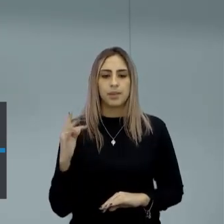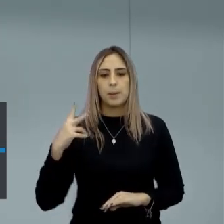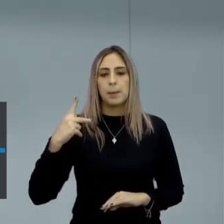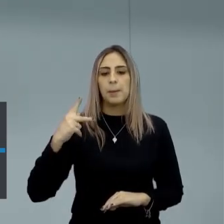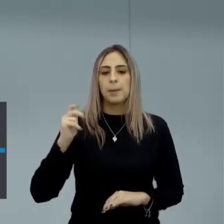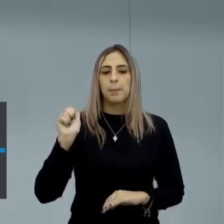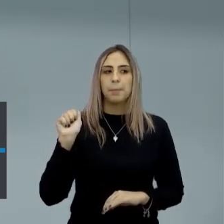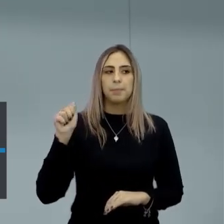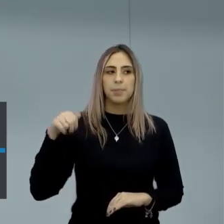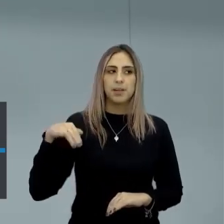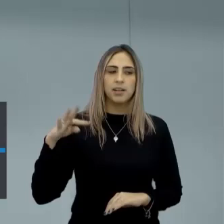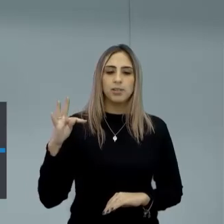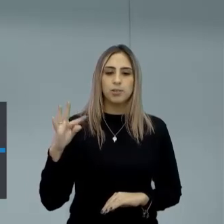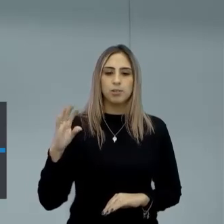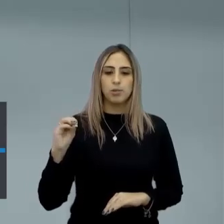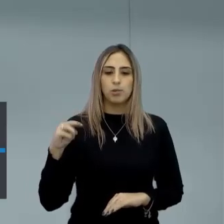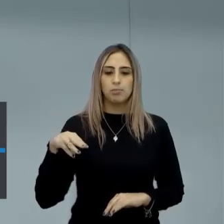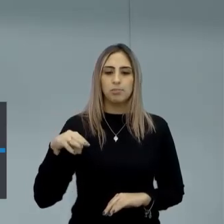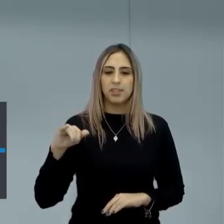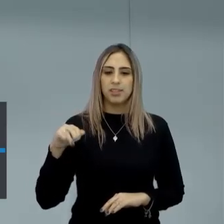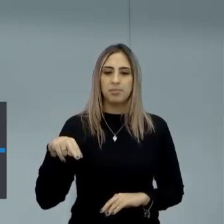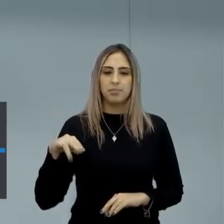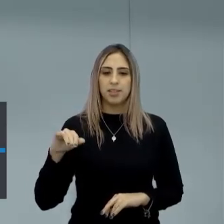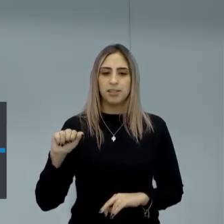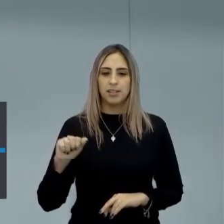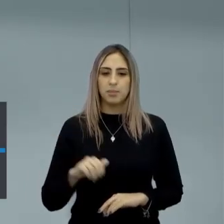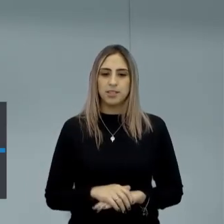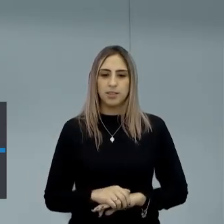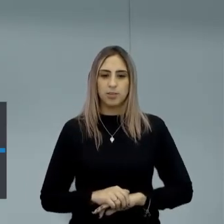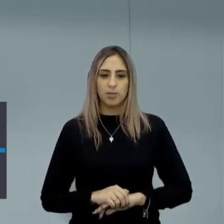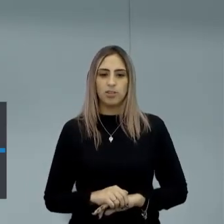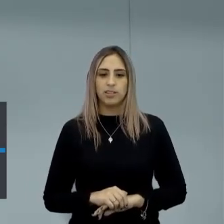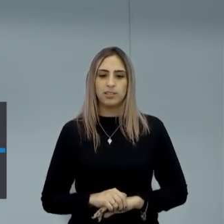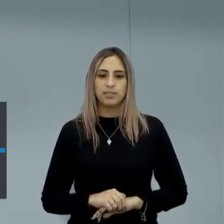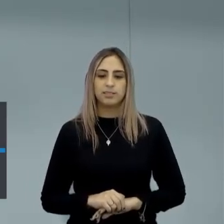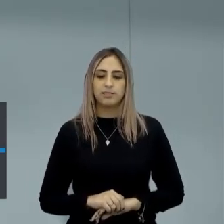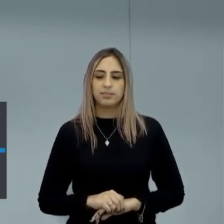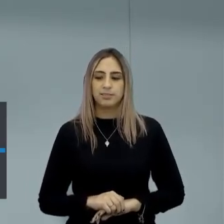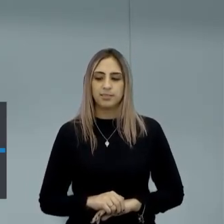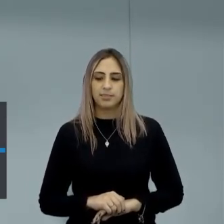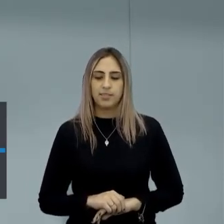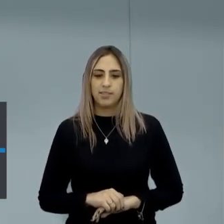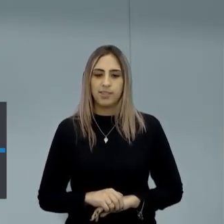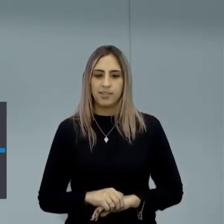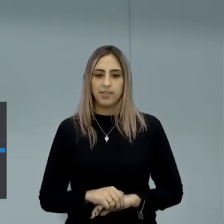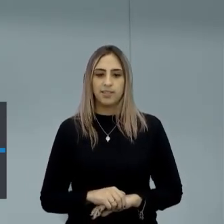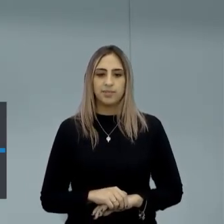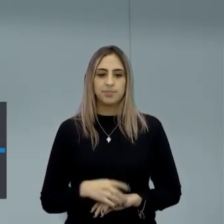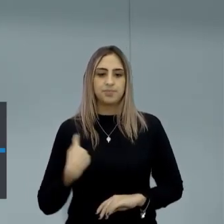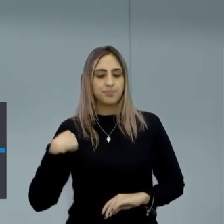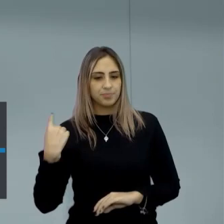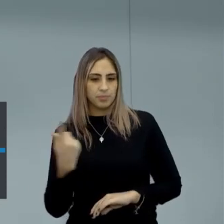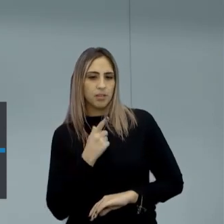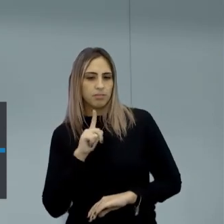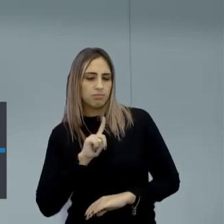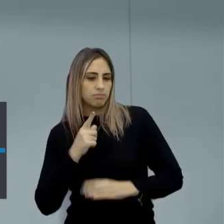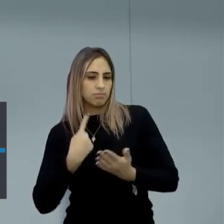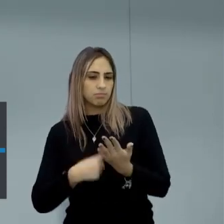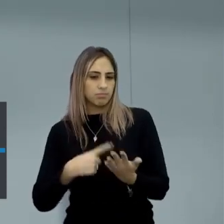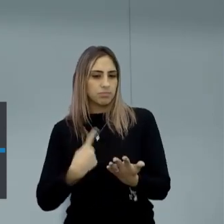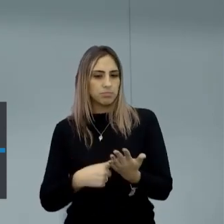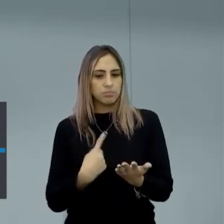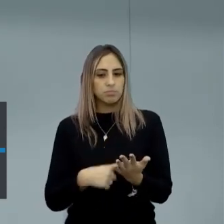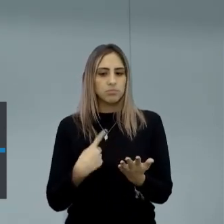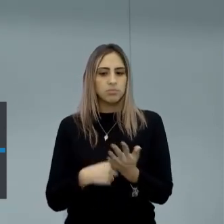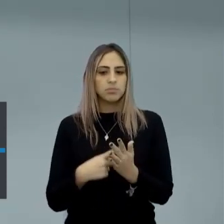pantomima, né? Elaine, falamos sobre o cinema mudo. E hoje nós temos um convidado que está